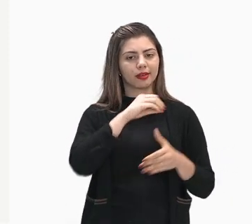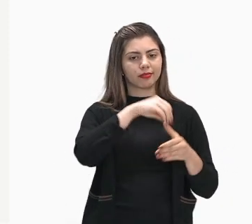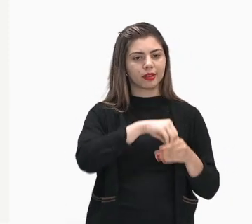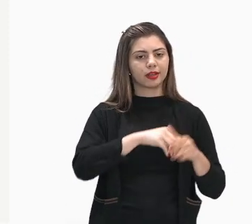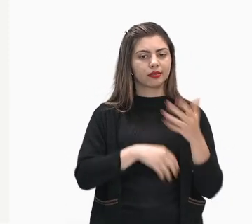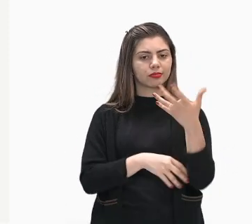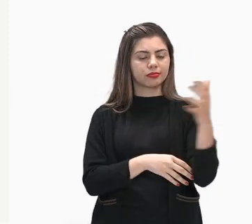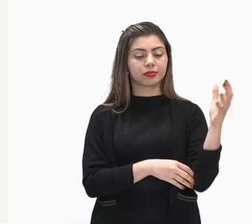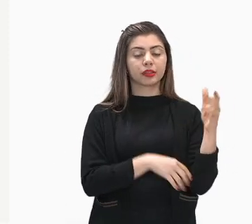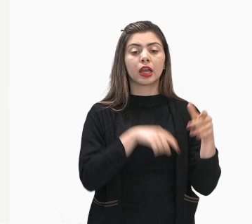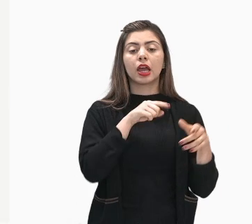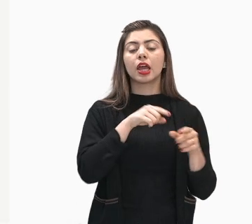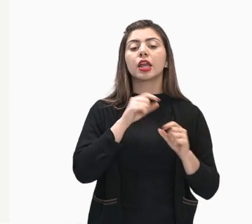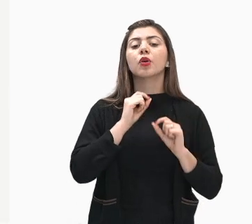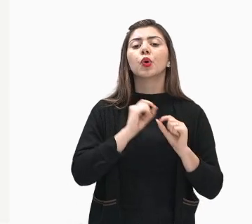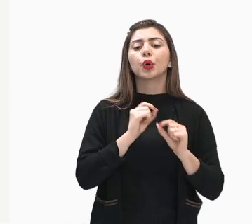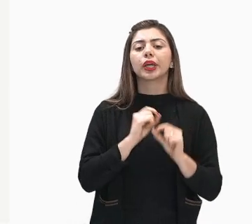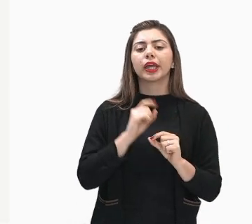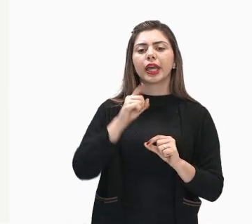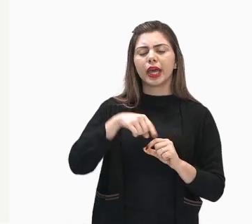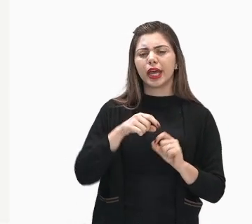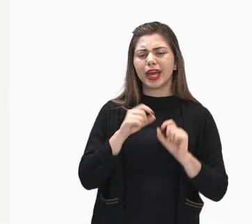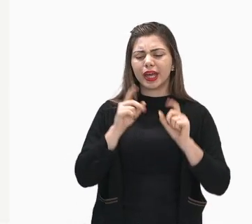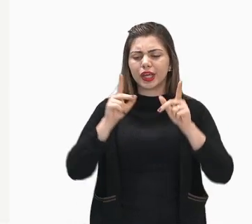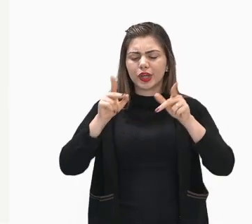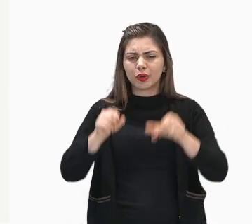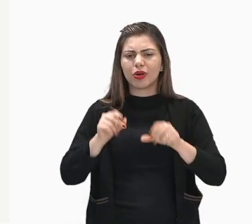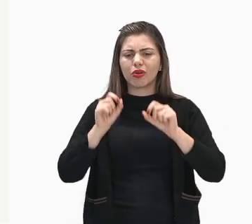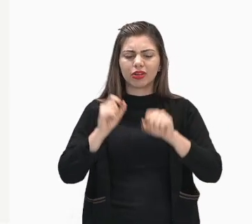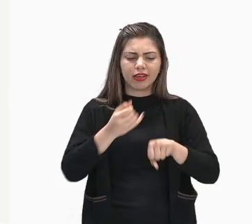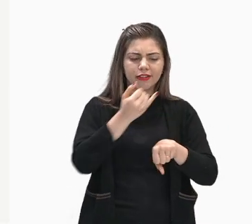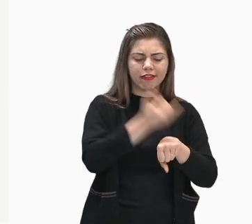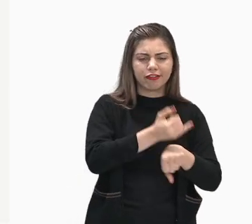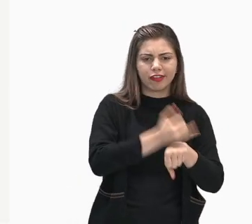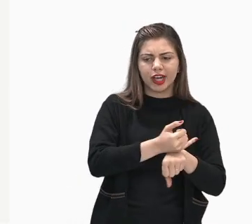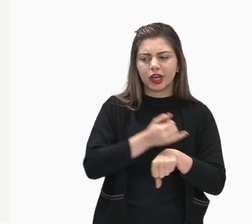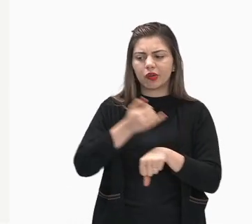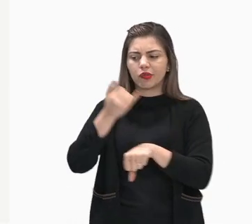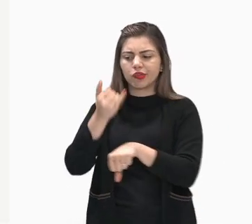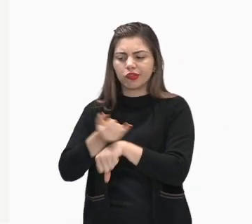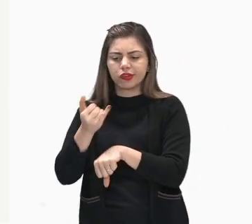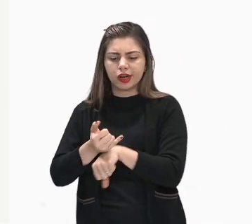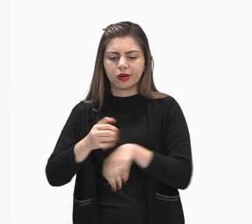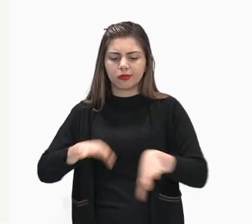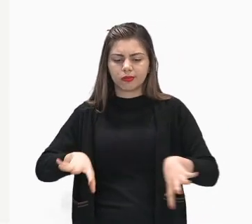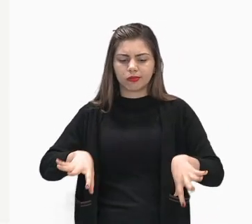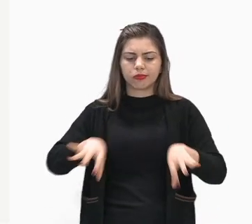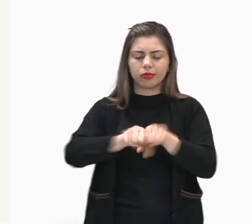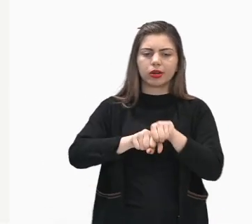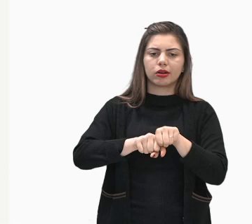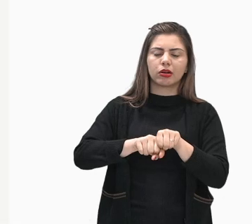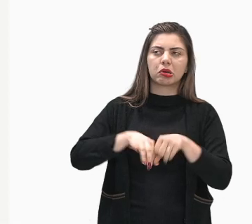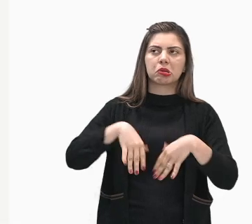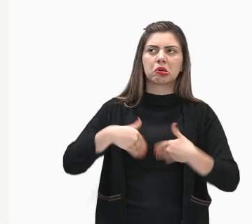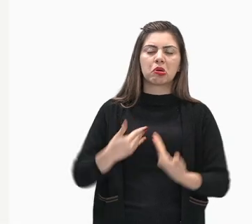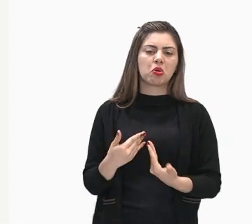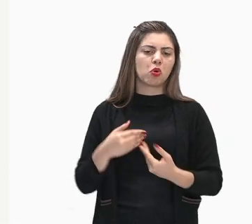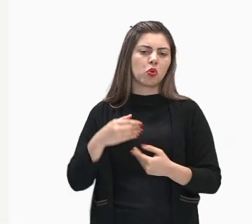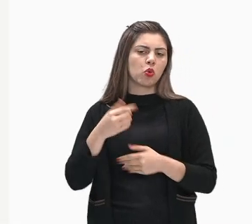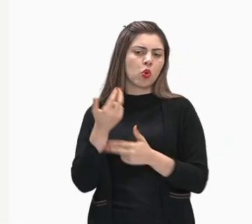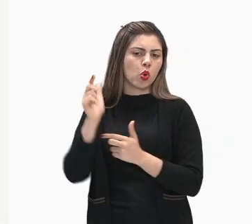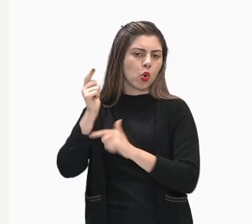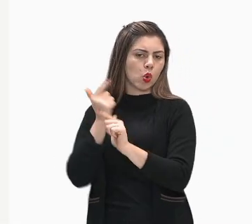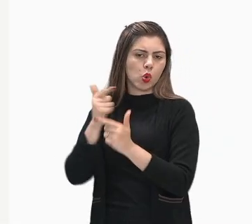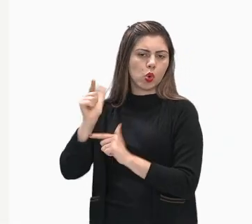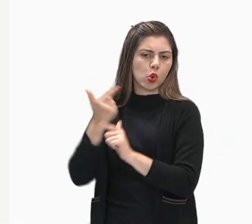também de ser atraído por pedaços de ferro. Não só do ferro, né? Mas de outros metais também